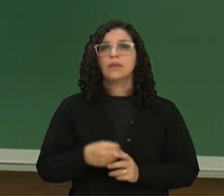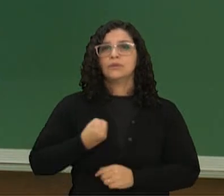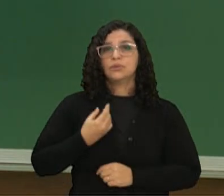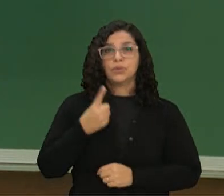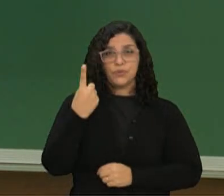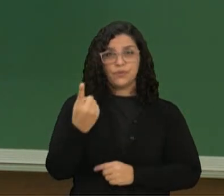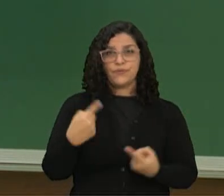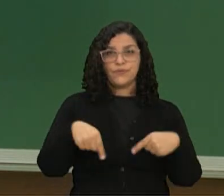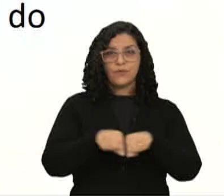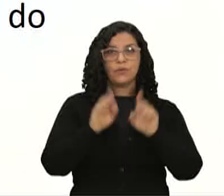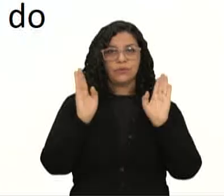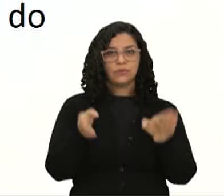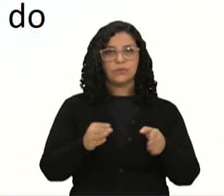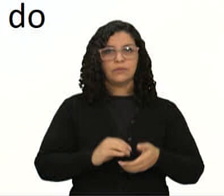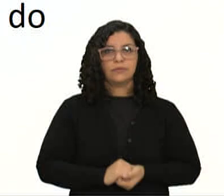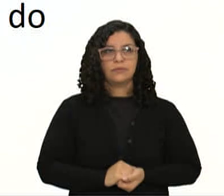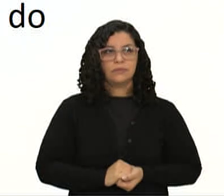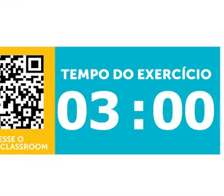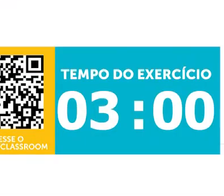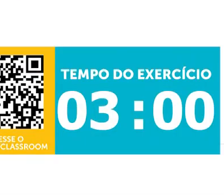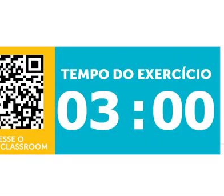1. Já voltamos para conferir.